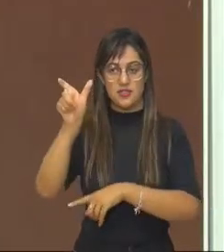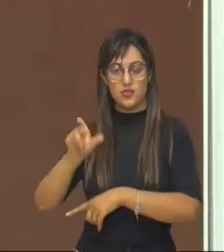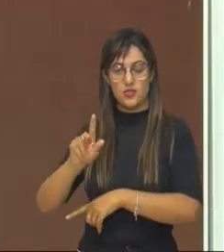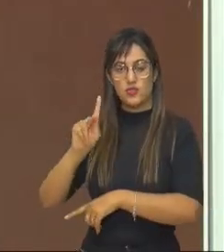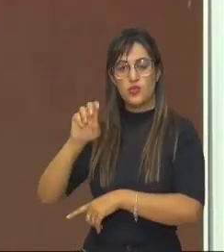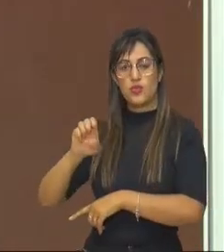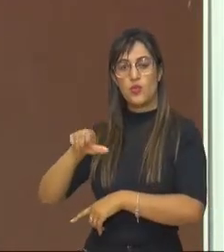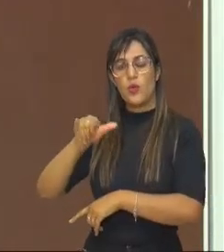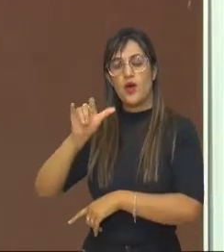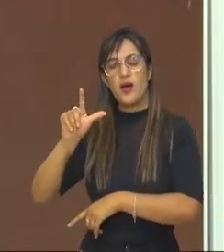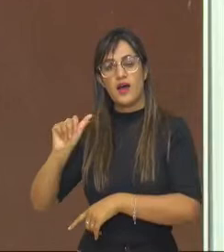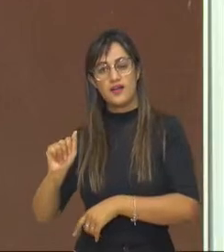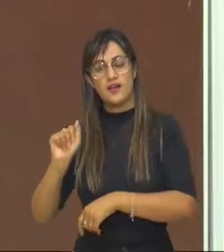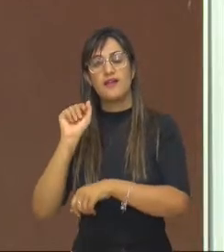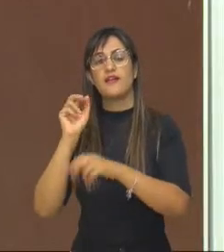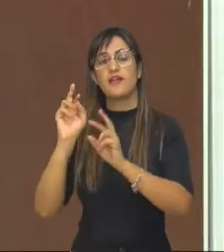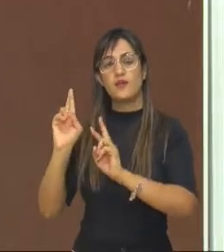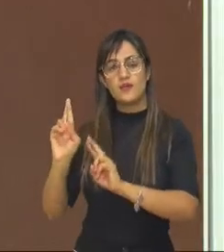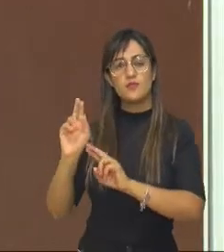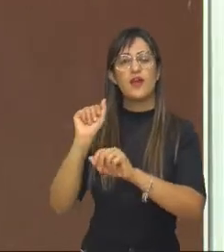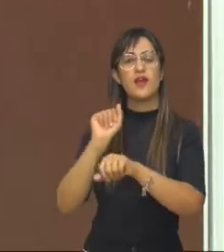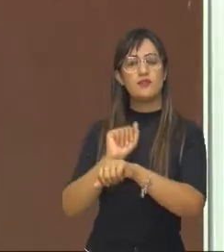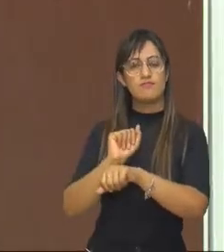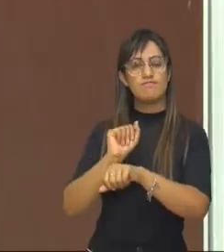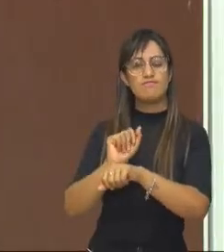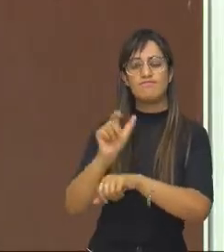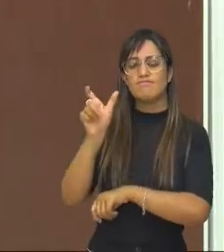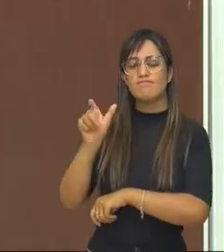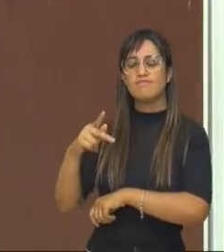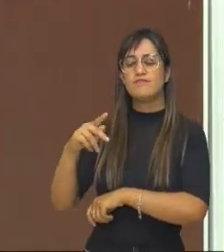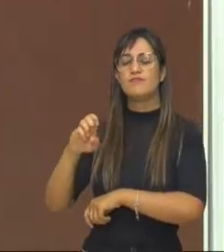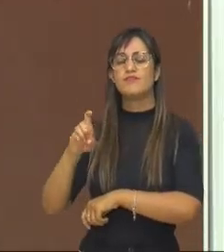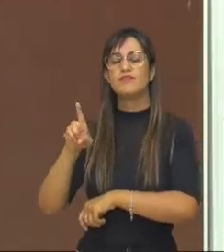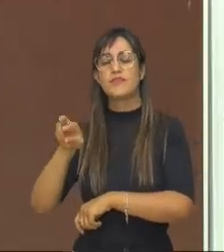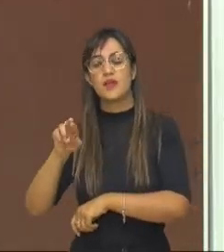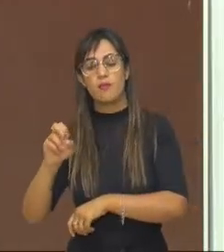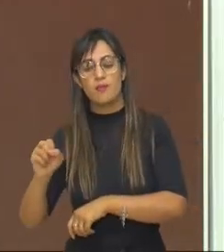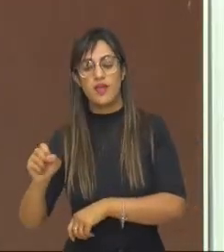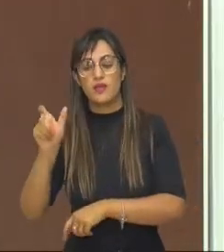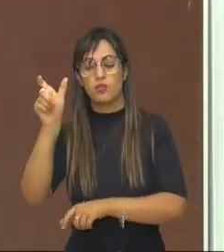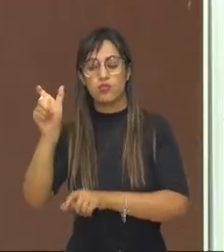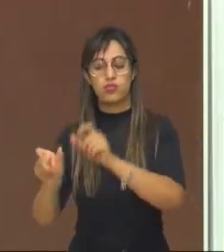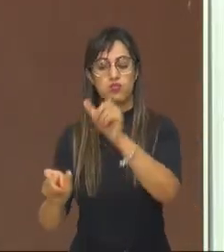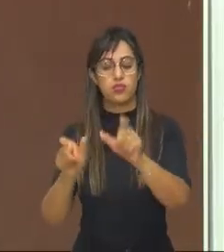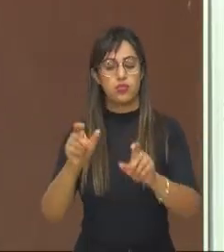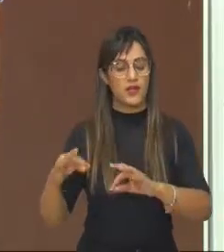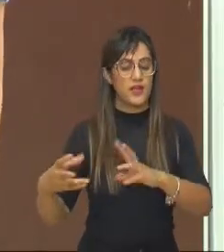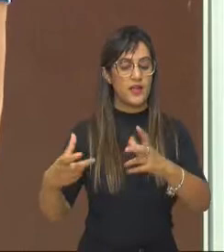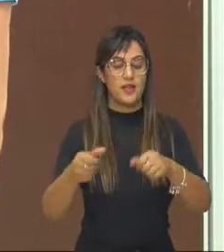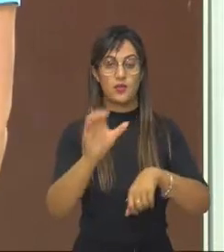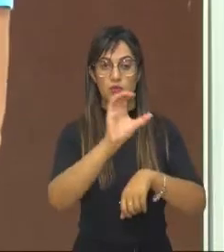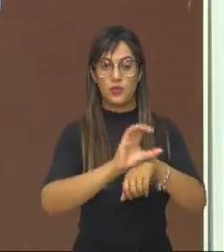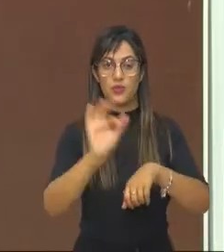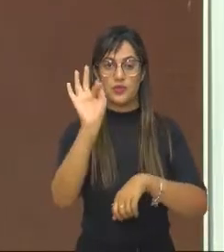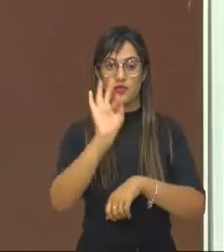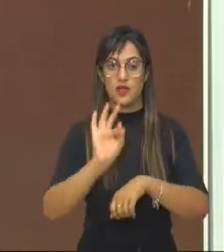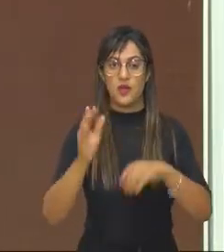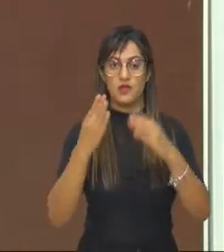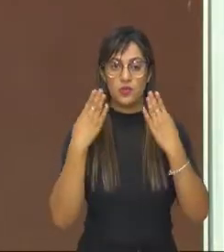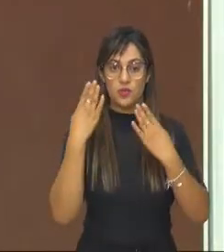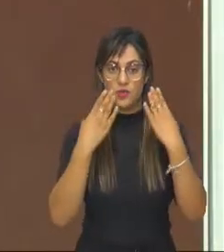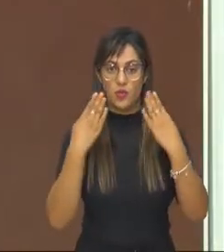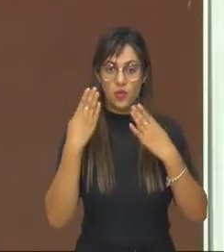feliz e que eu espero mesmo, Pedro, Ivani e a todo o conselho e conselheiros, que esse não seja